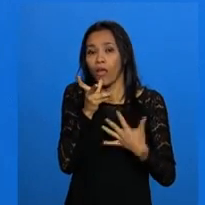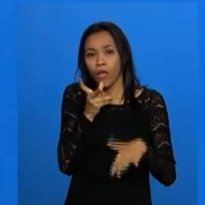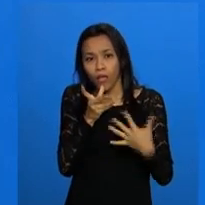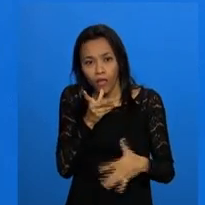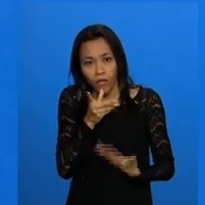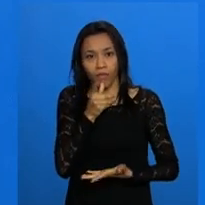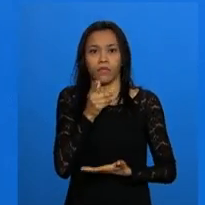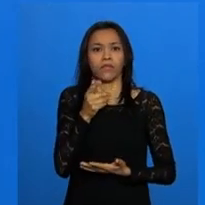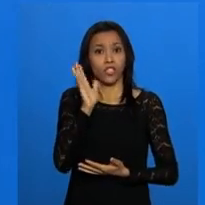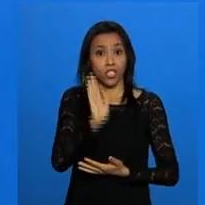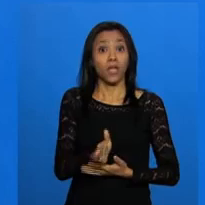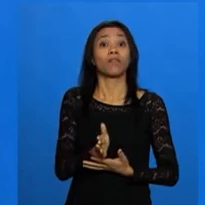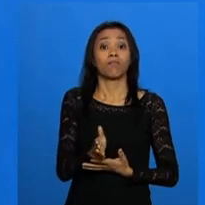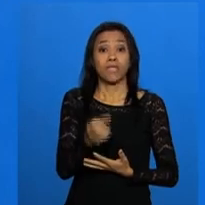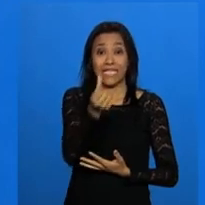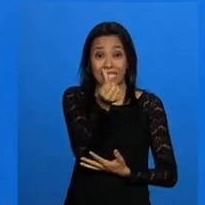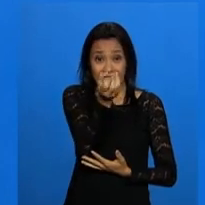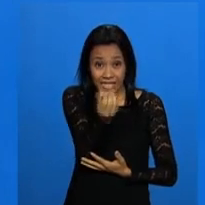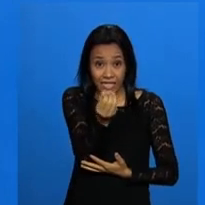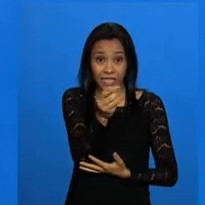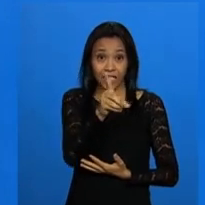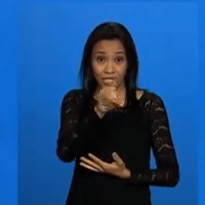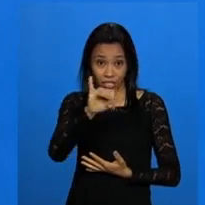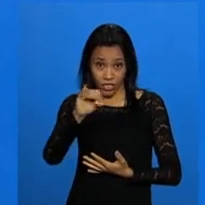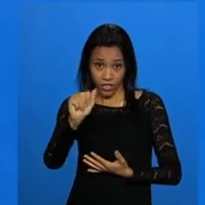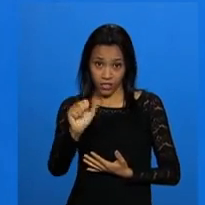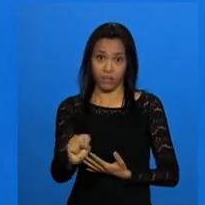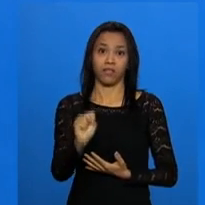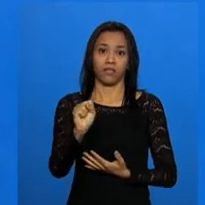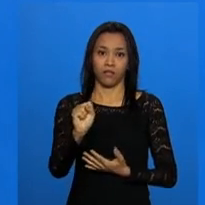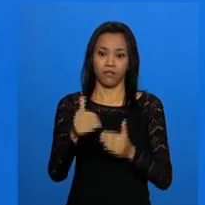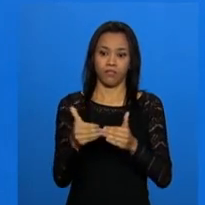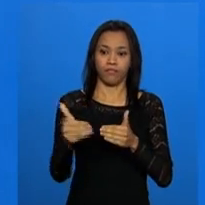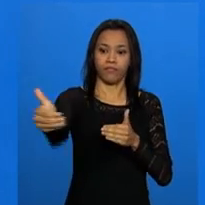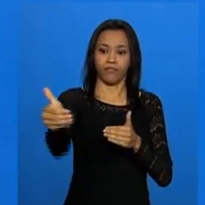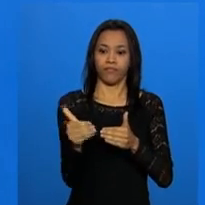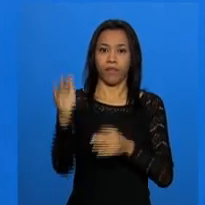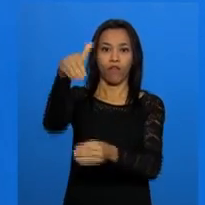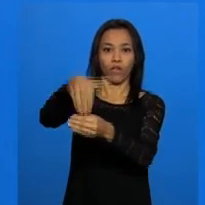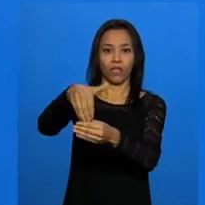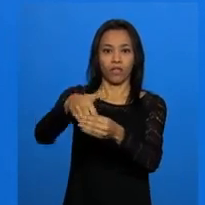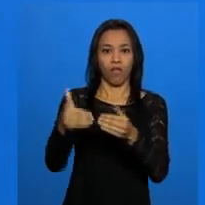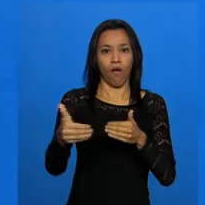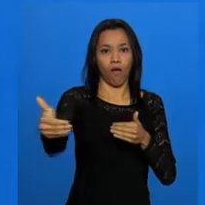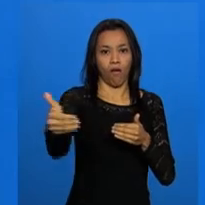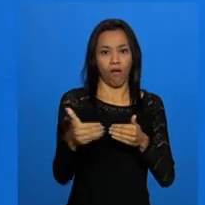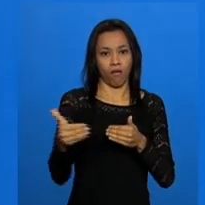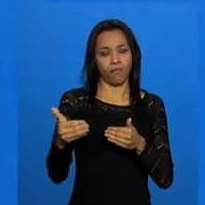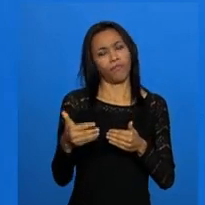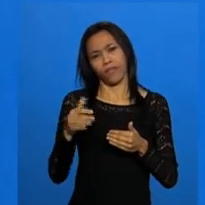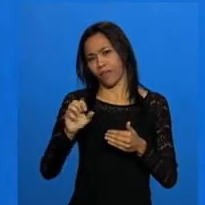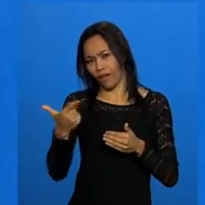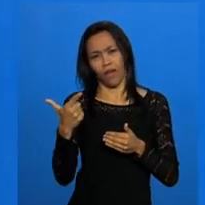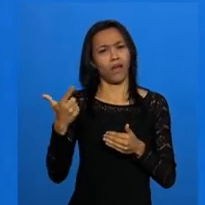estamos a 60 dias, mais ou menos 60 dias da votação. Portanto, nós vamos ouvir